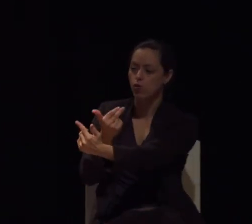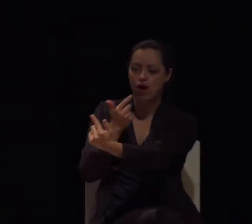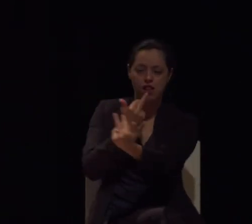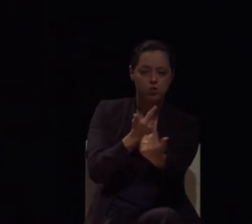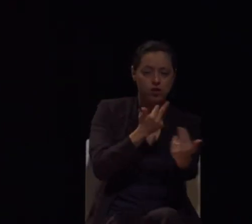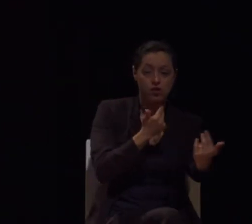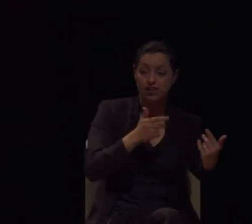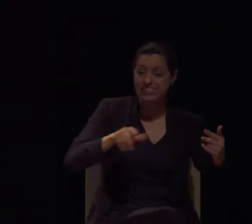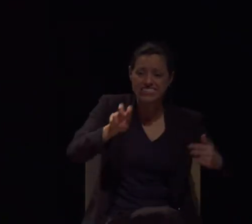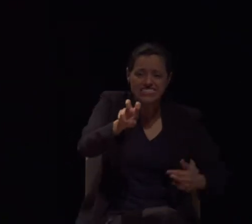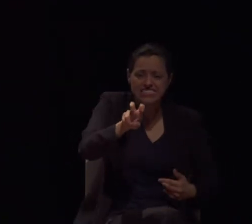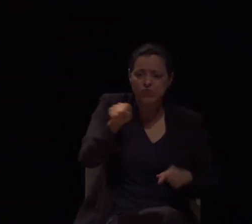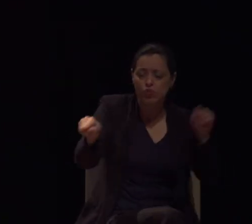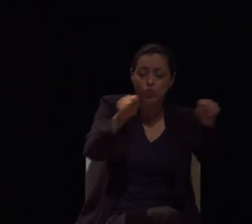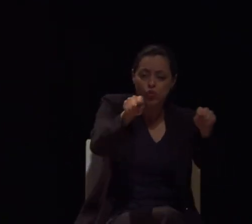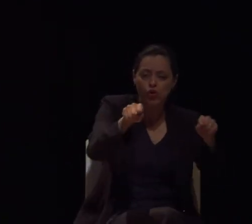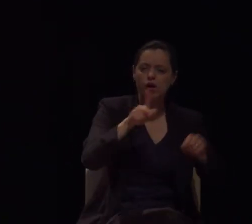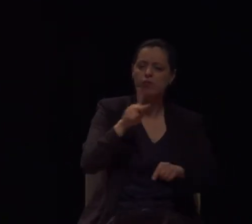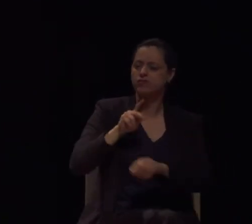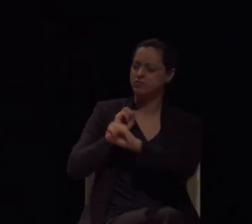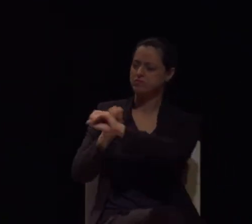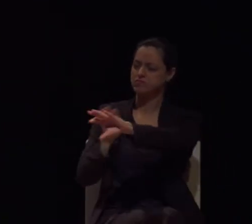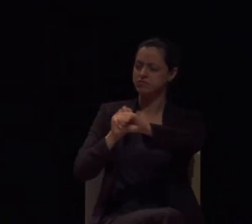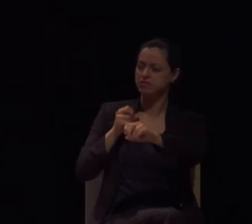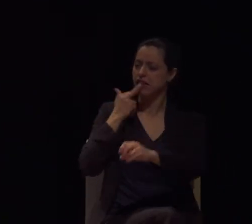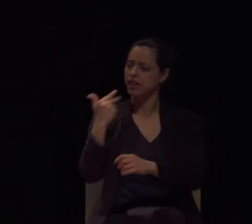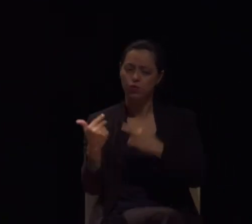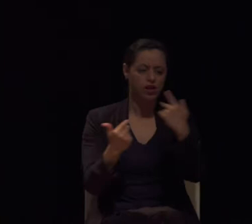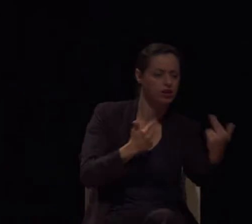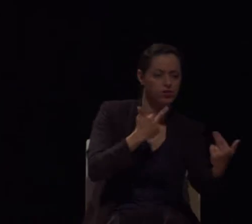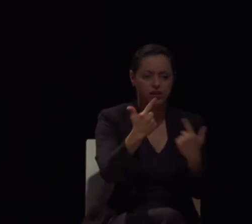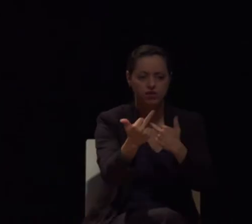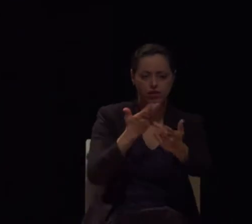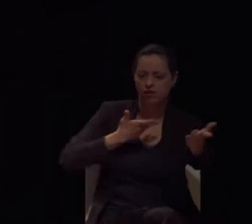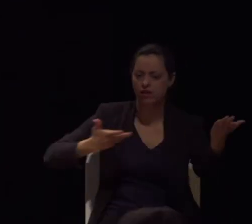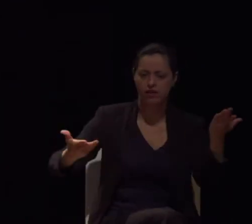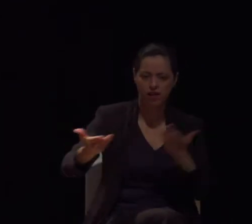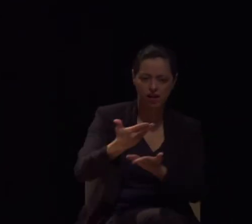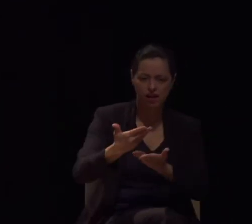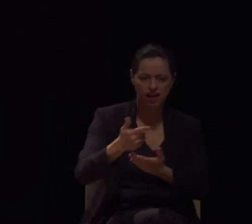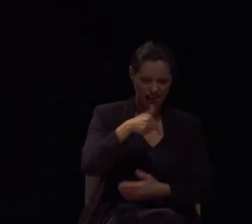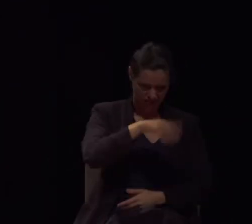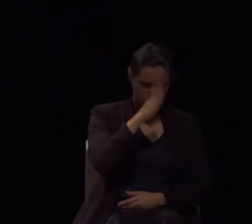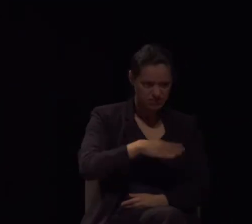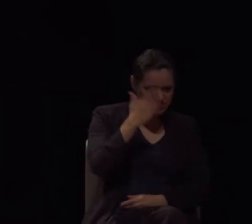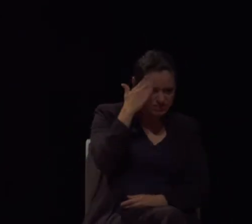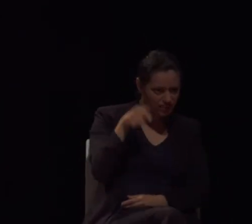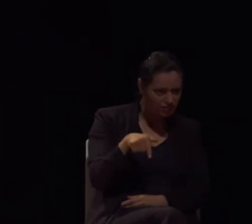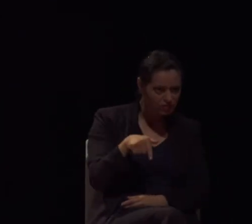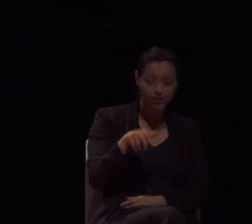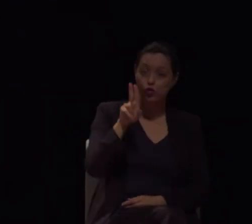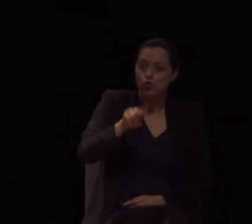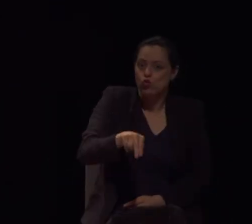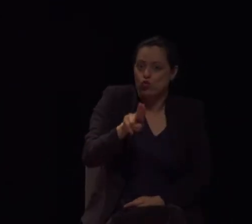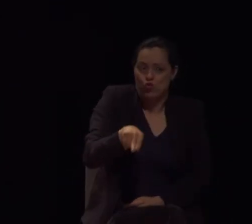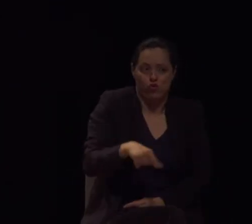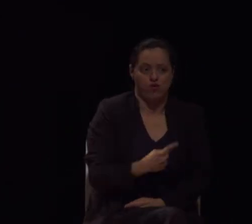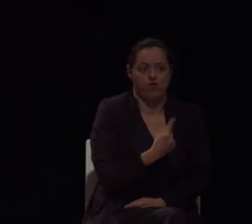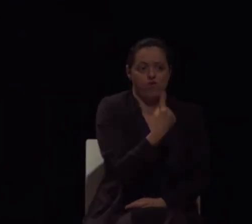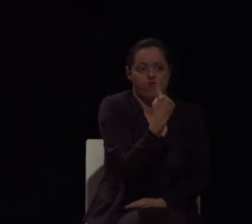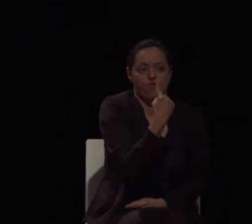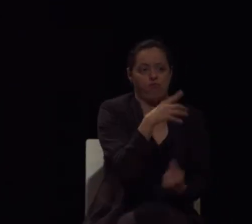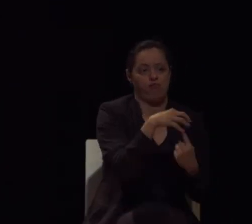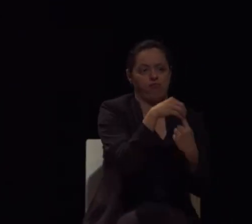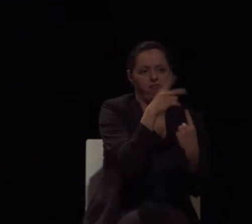passando por tudo o aluno ensinando o professor a gente sabe fazer isso a gente ainda acha que tem uma